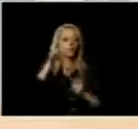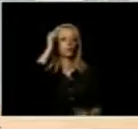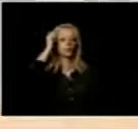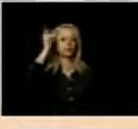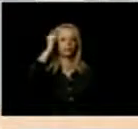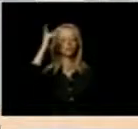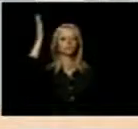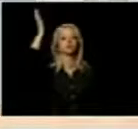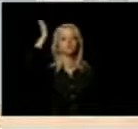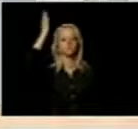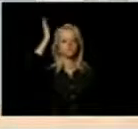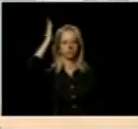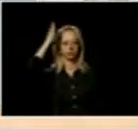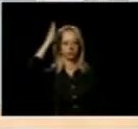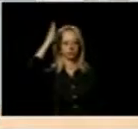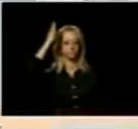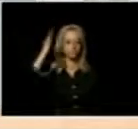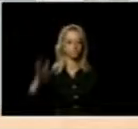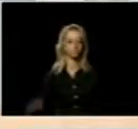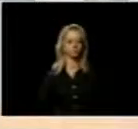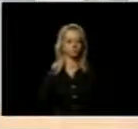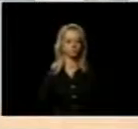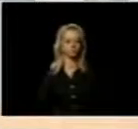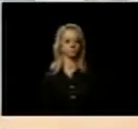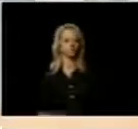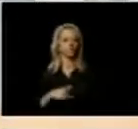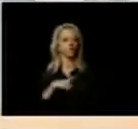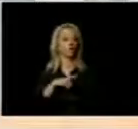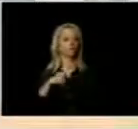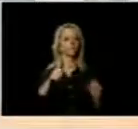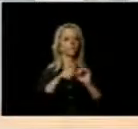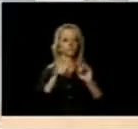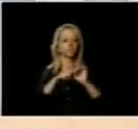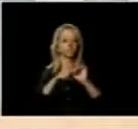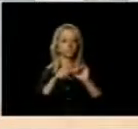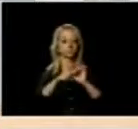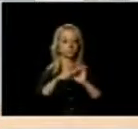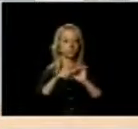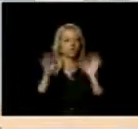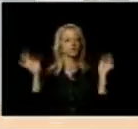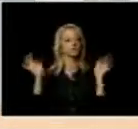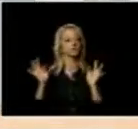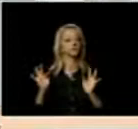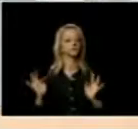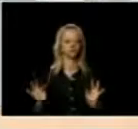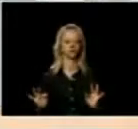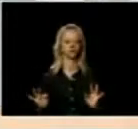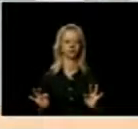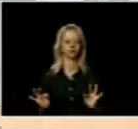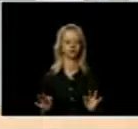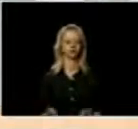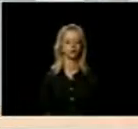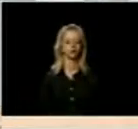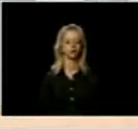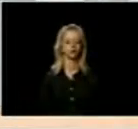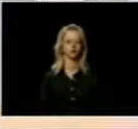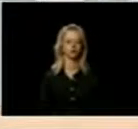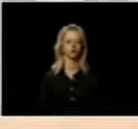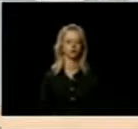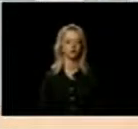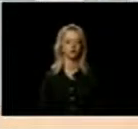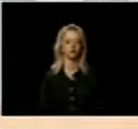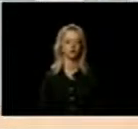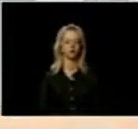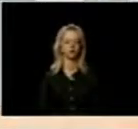que tem as seguintes metas: realizar eventos, promover intercâmbios, atuar na formação de público e